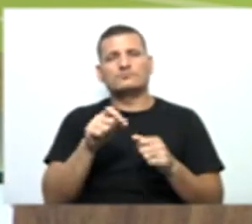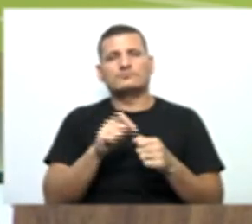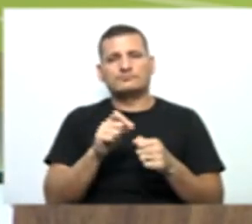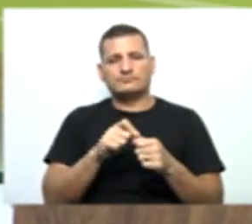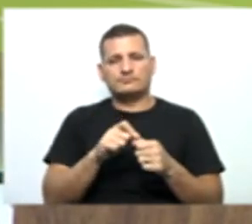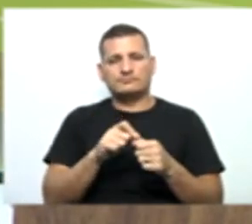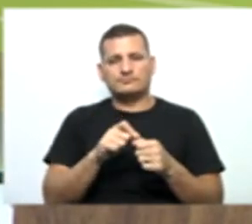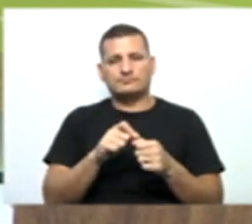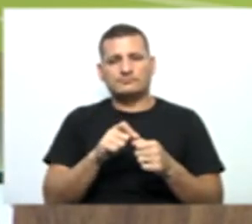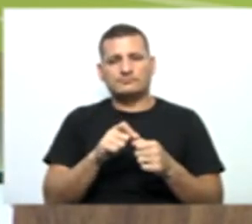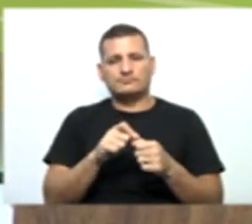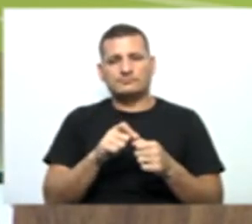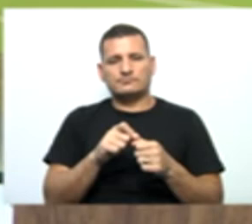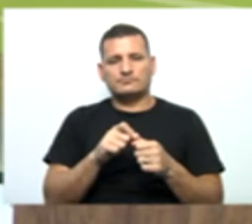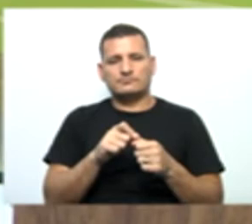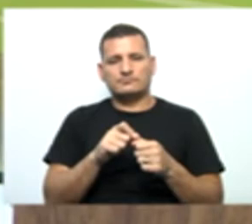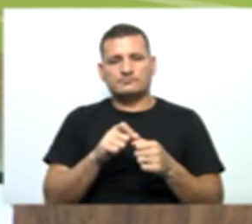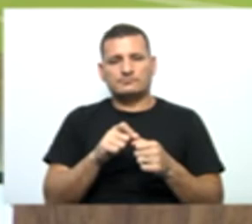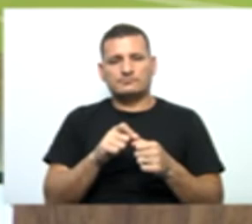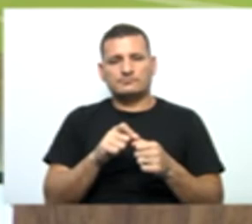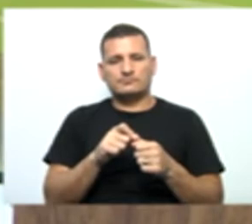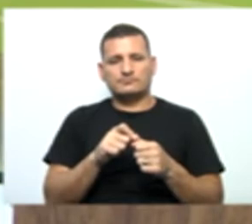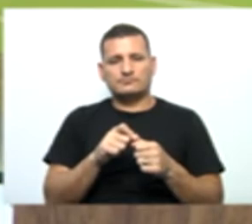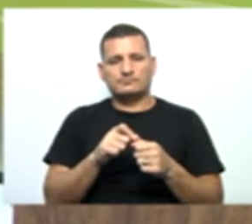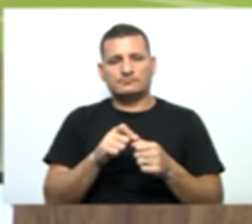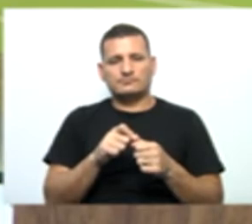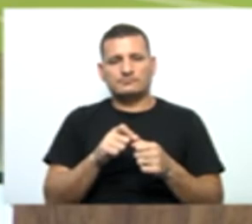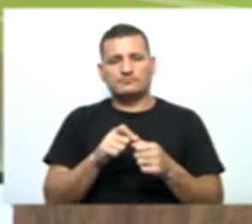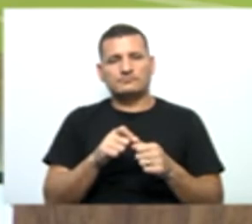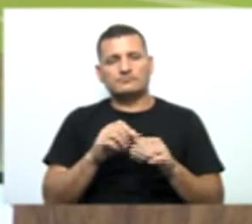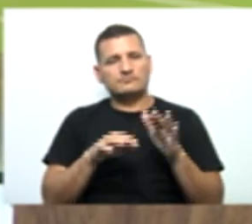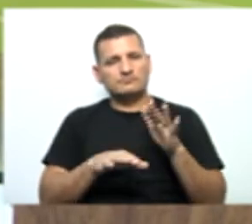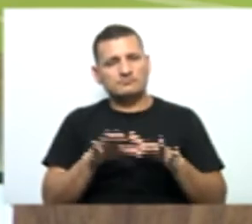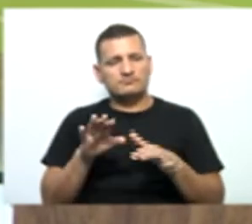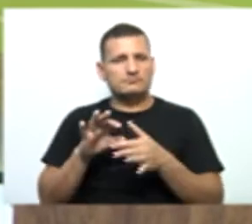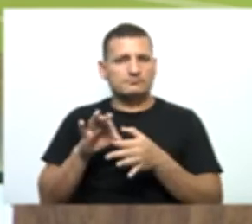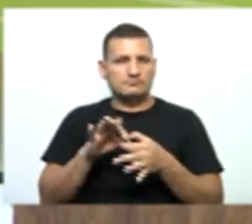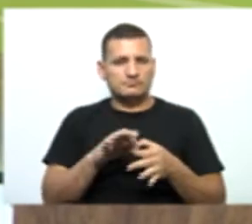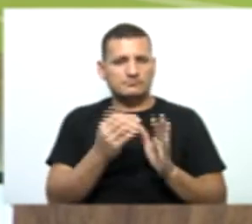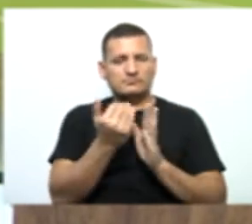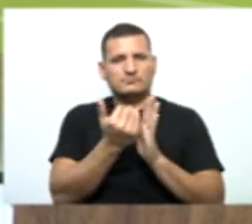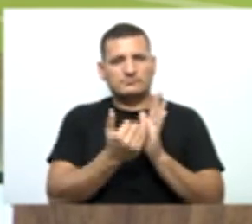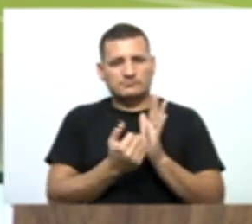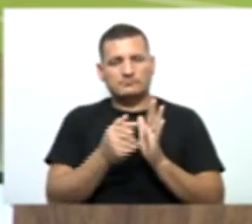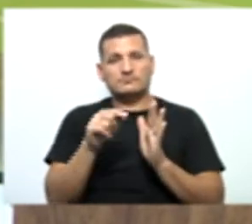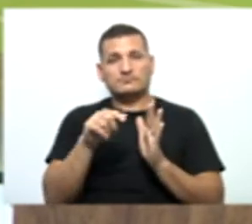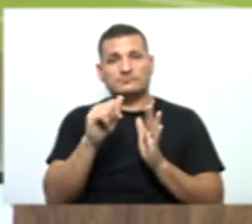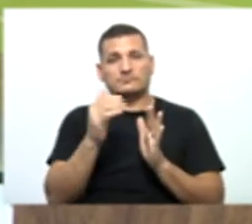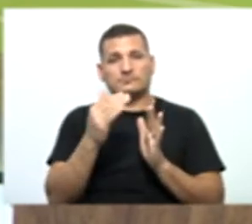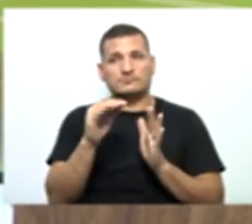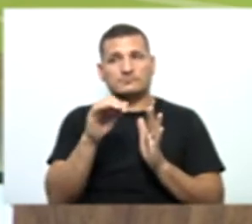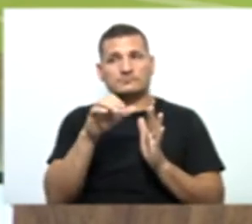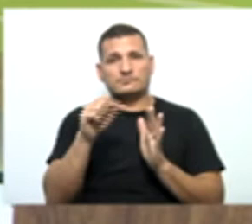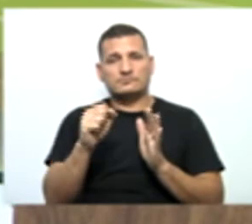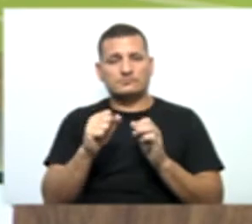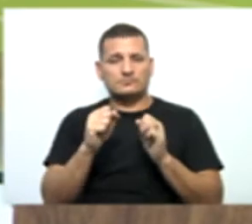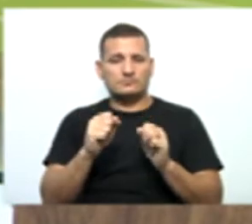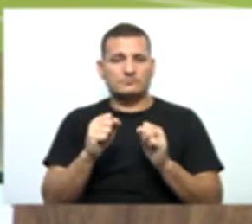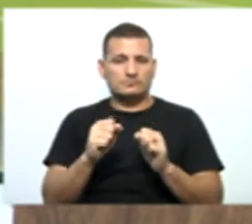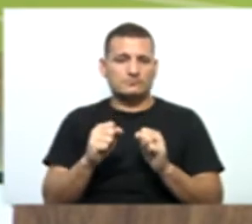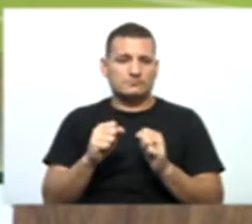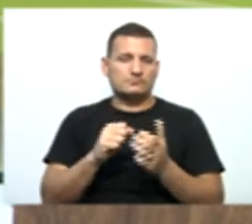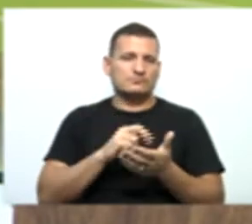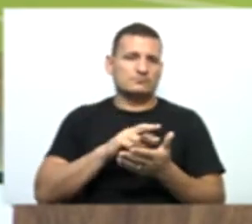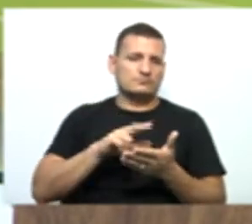ação dentro do mundo. Dependendo do contexto do programa, essas ações podem ser